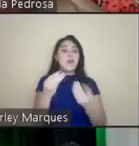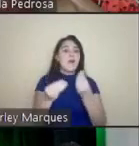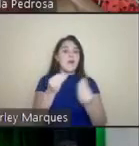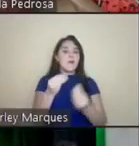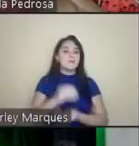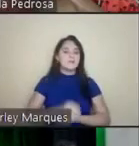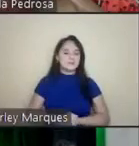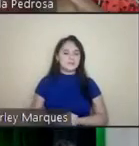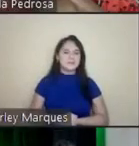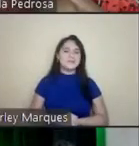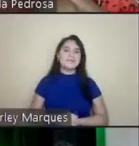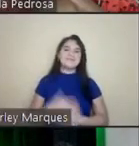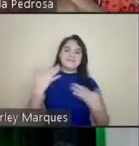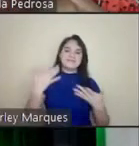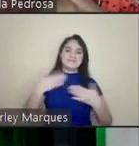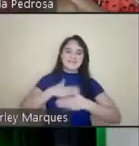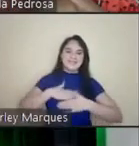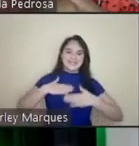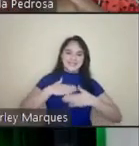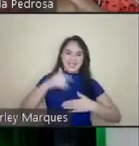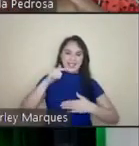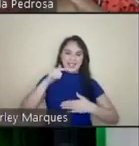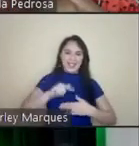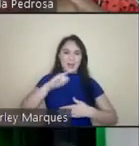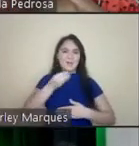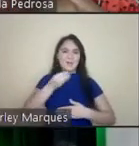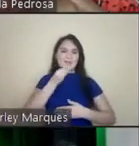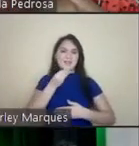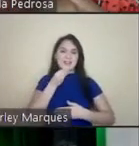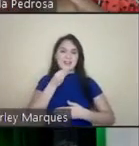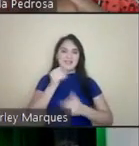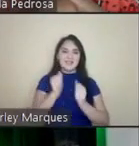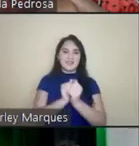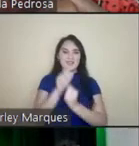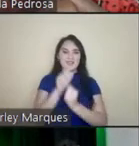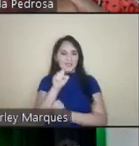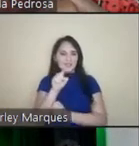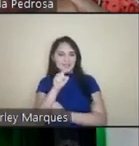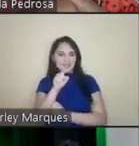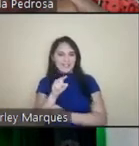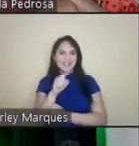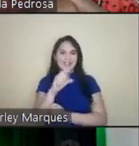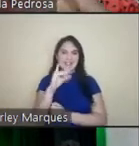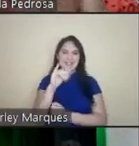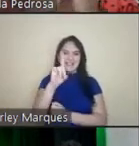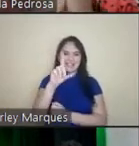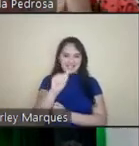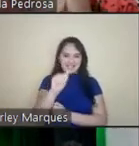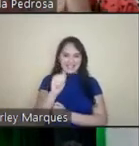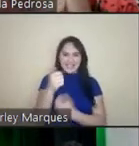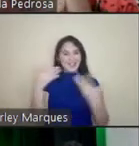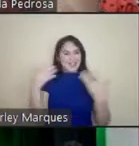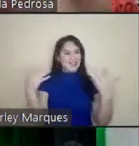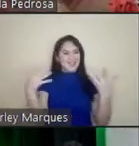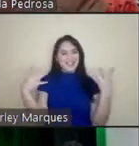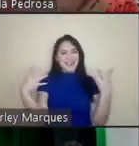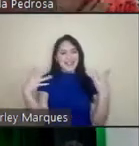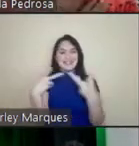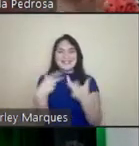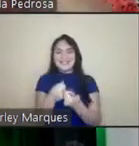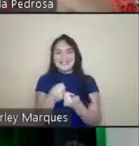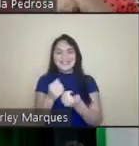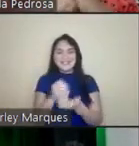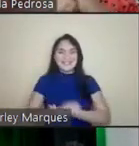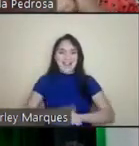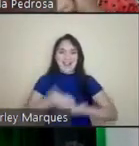Bom, satisfação mais uma vez ter a oportunidade de estar contigo numa festa literária e com Cida. Oh, que maravilha, que